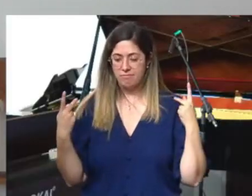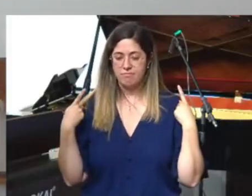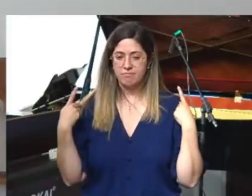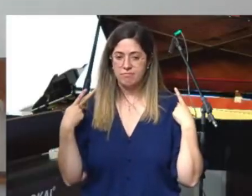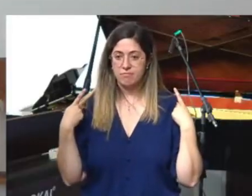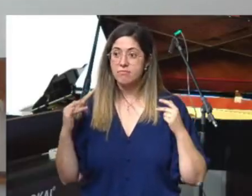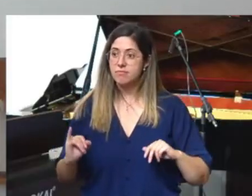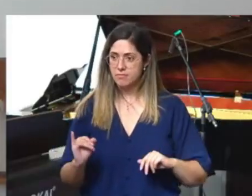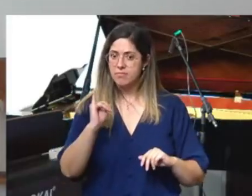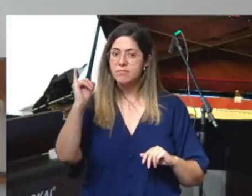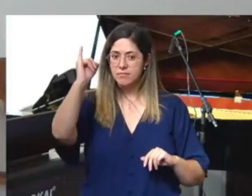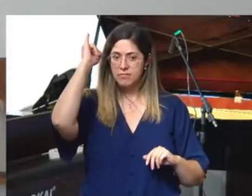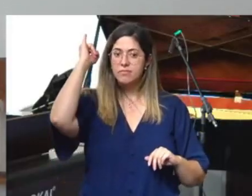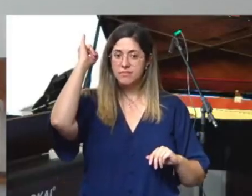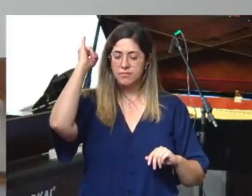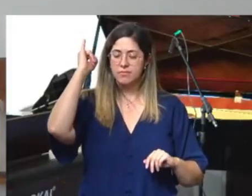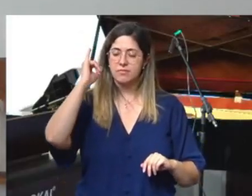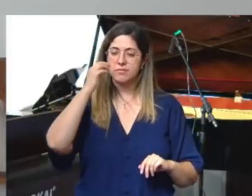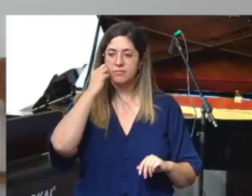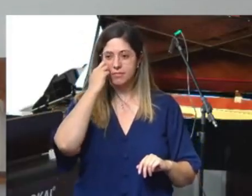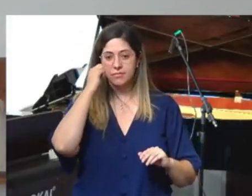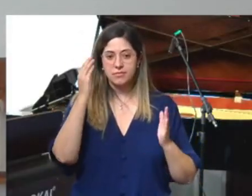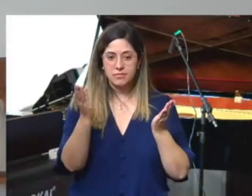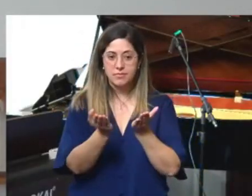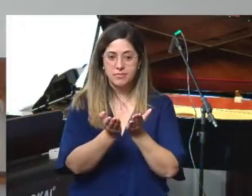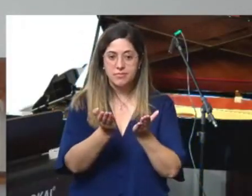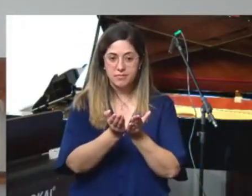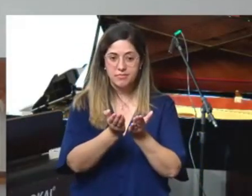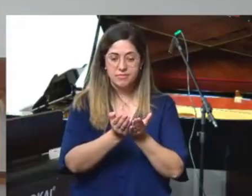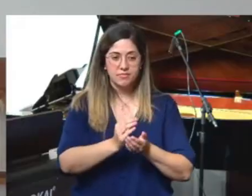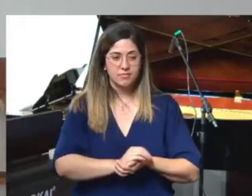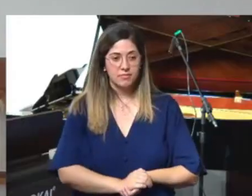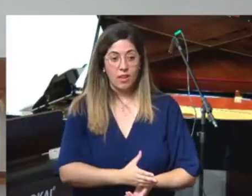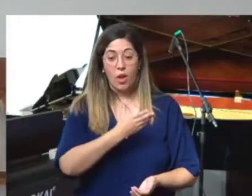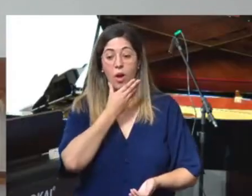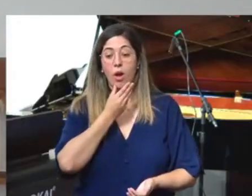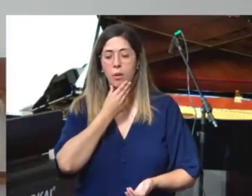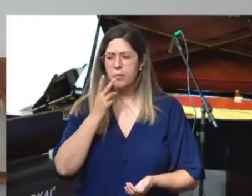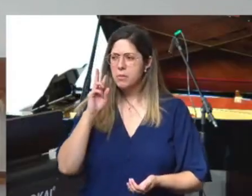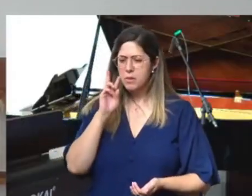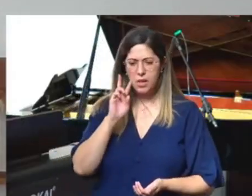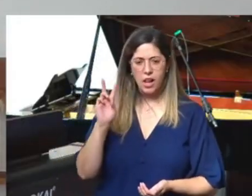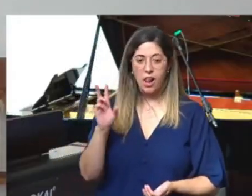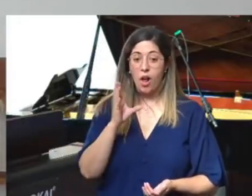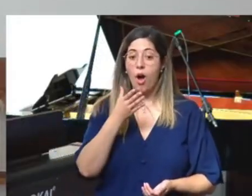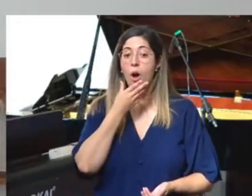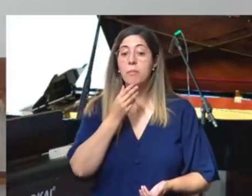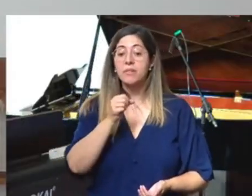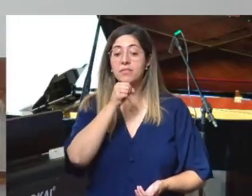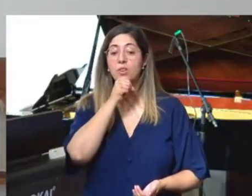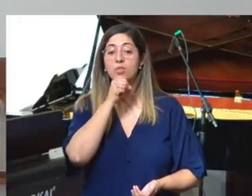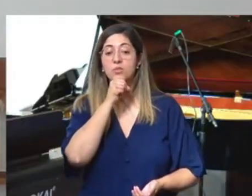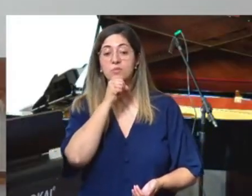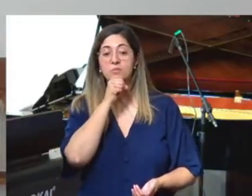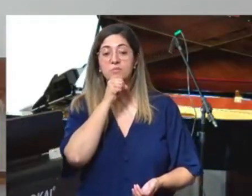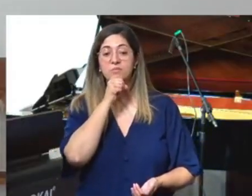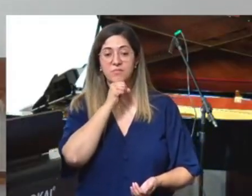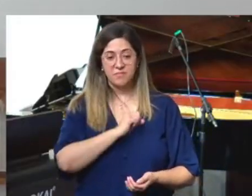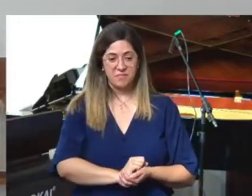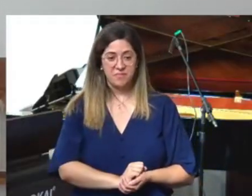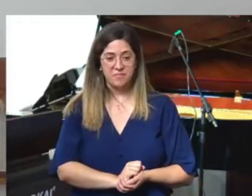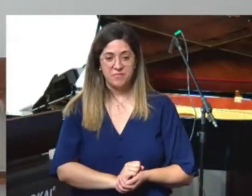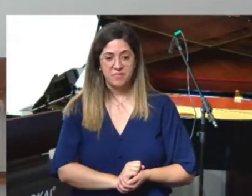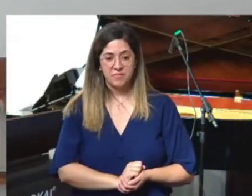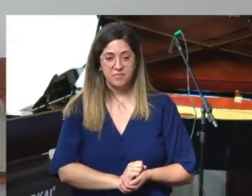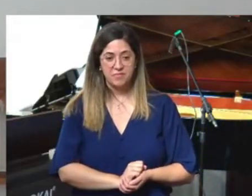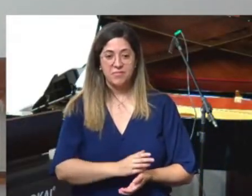dos homens na igreja cristã. Ele se dirige aos homens idosos dizendo que vocês